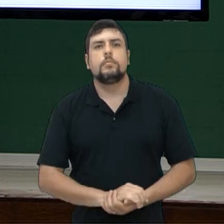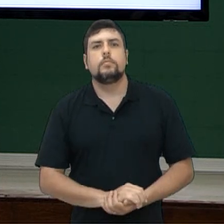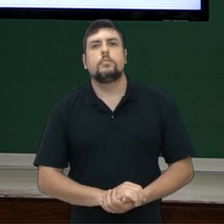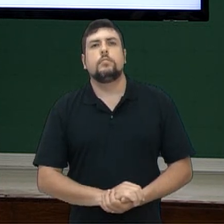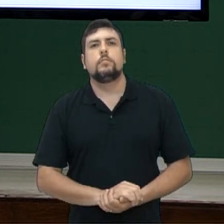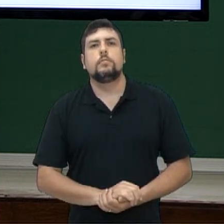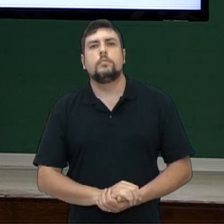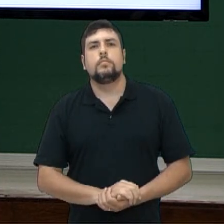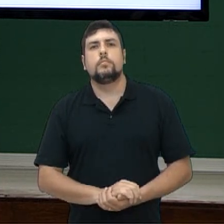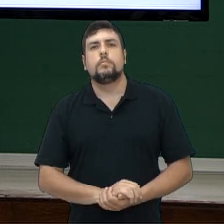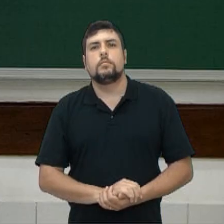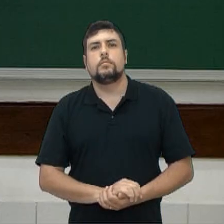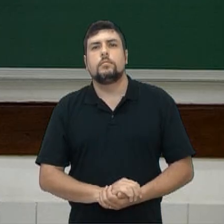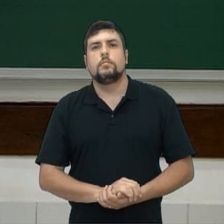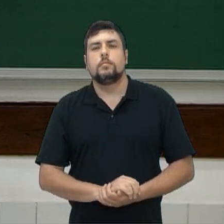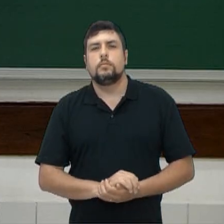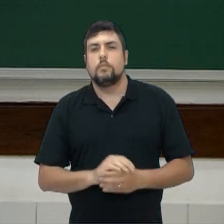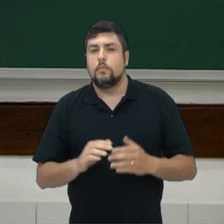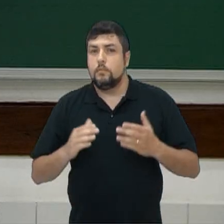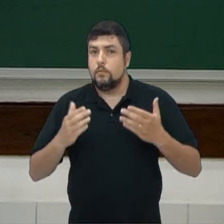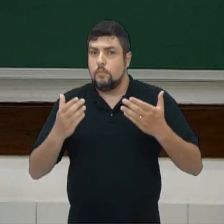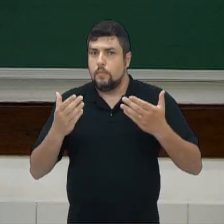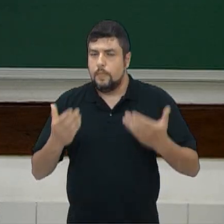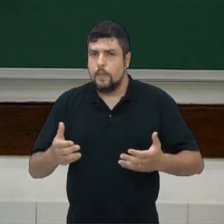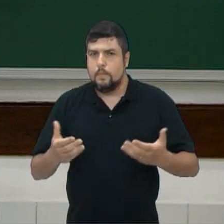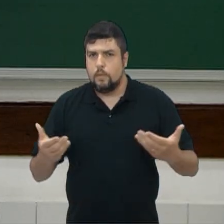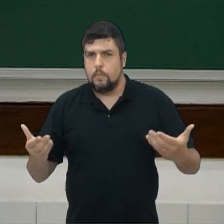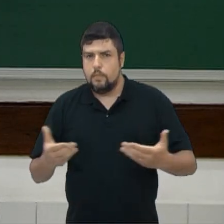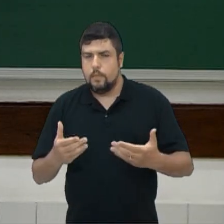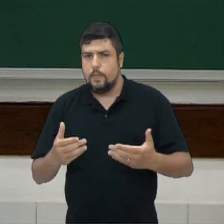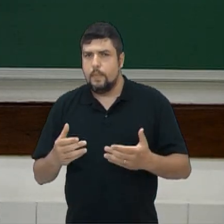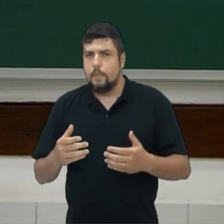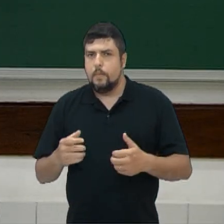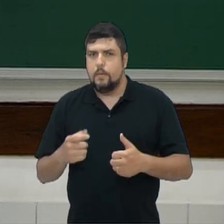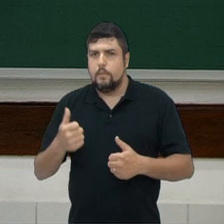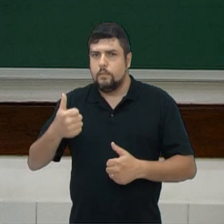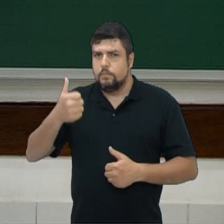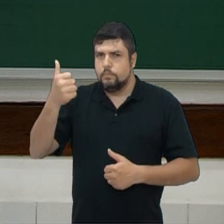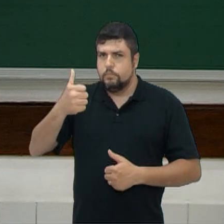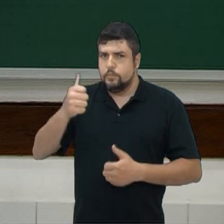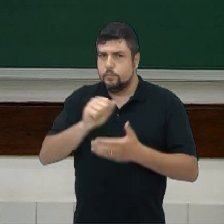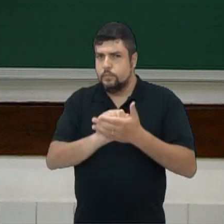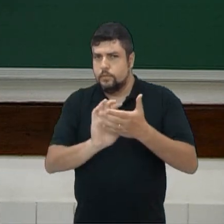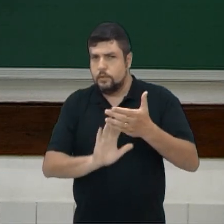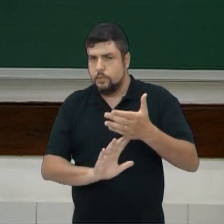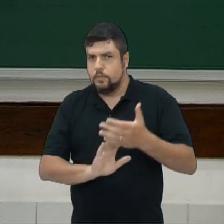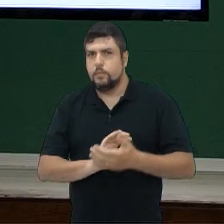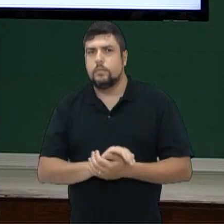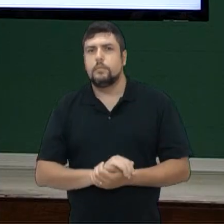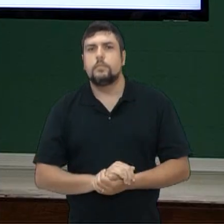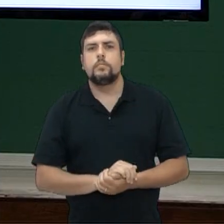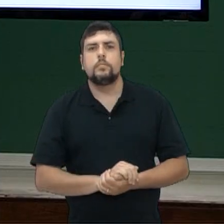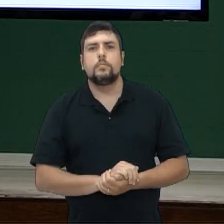Muito bem. Aqui nós vamos ter o primeiro quiz da aula, né? E ele diz assim,